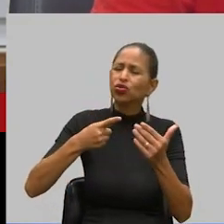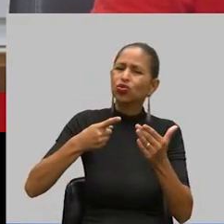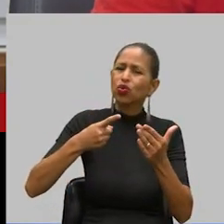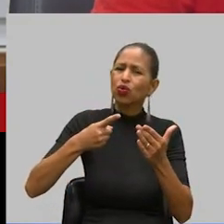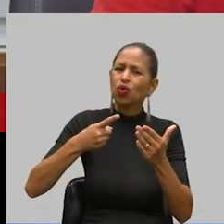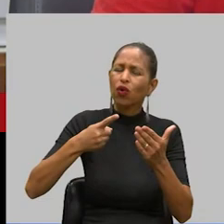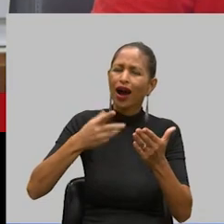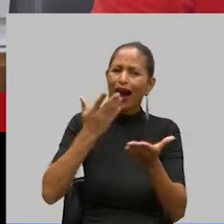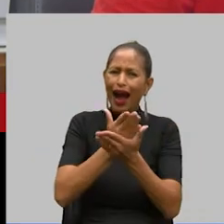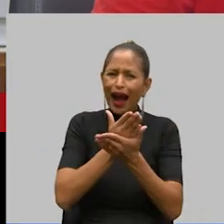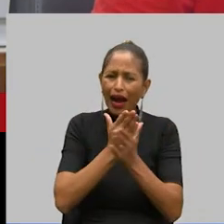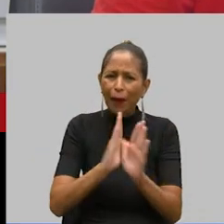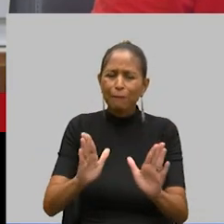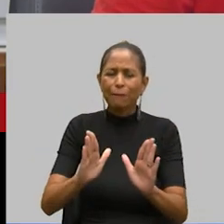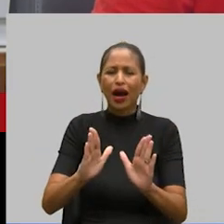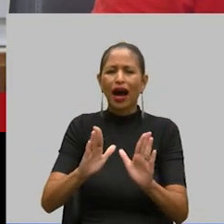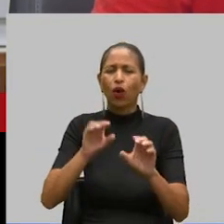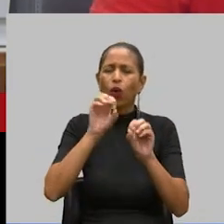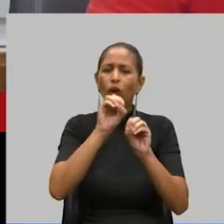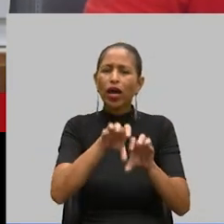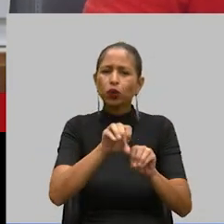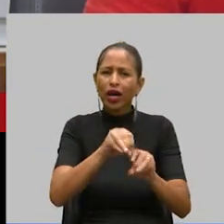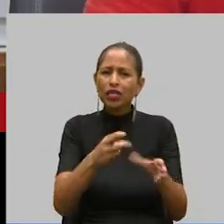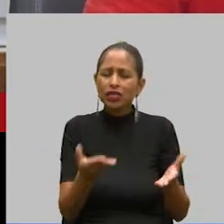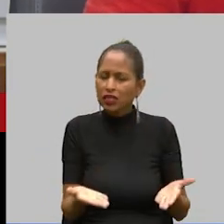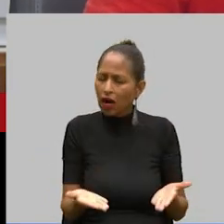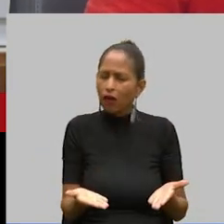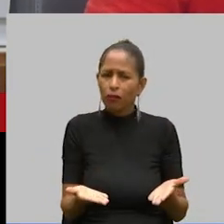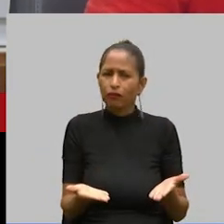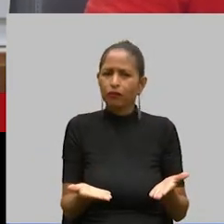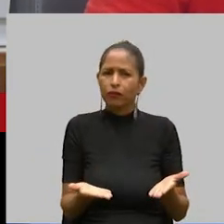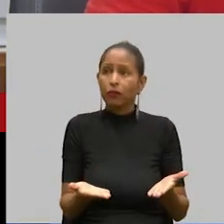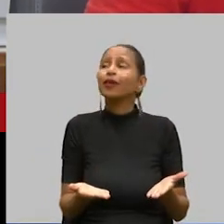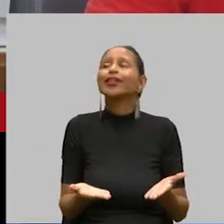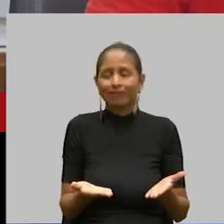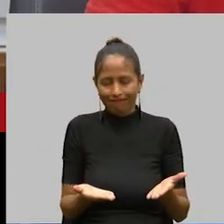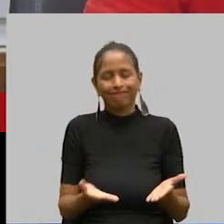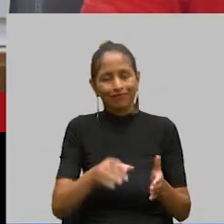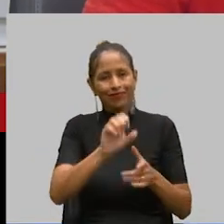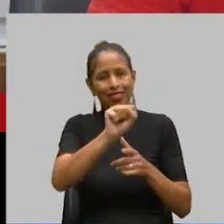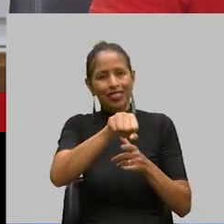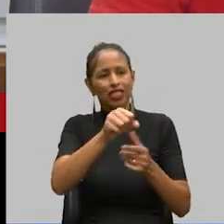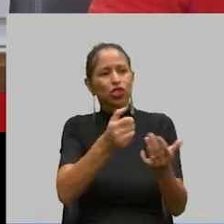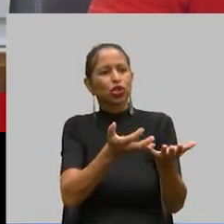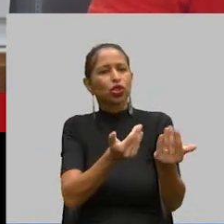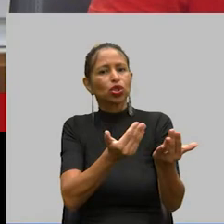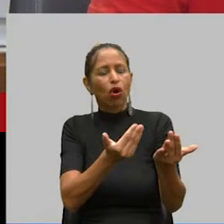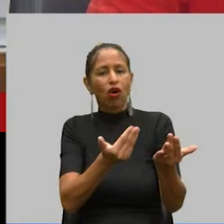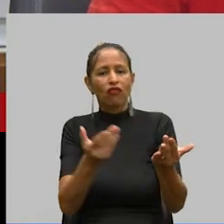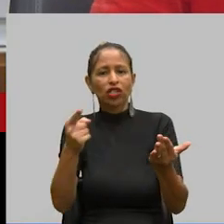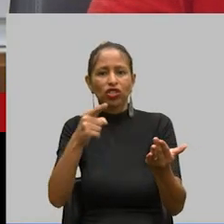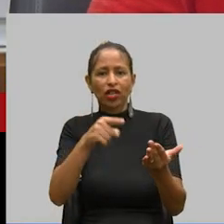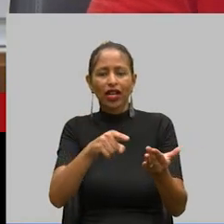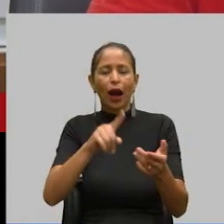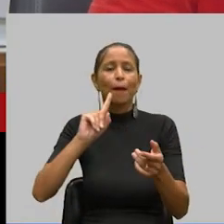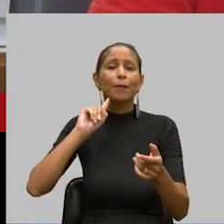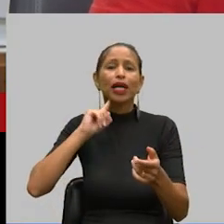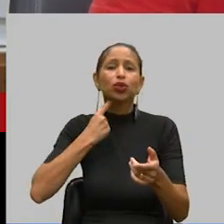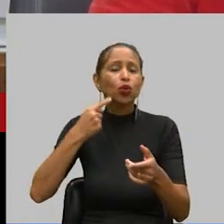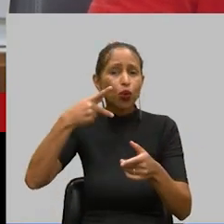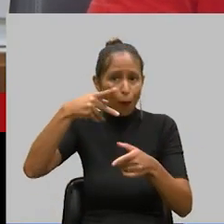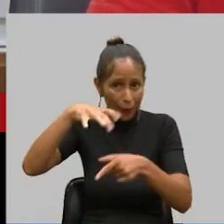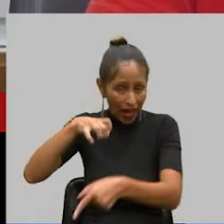processo de acabar com o nosso acesso à educação sem que a gente perceba claro que é u que jovem que vai chegar com pé suj de terra o